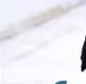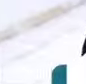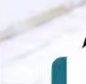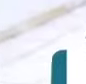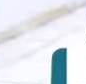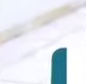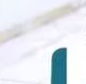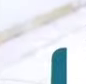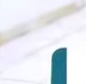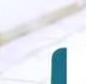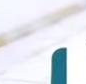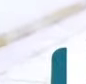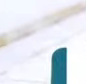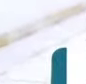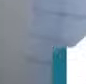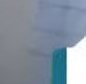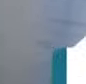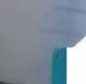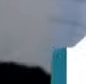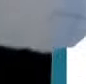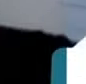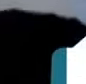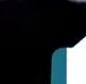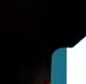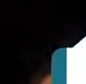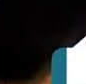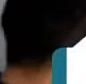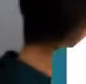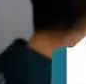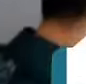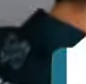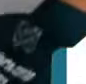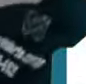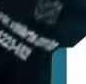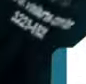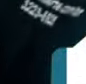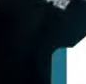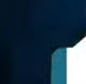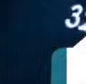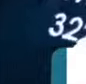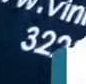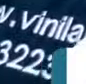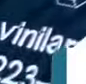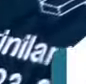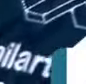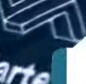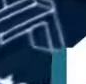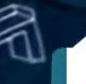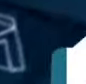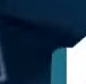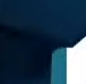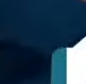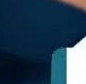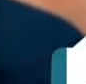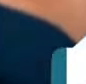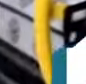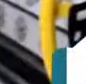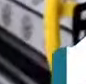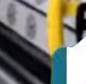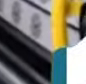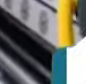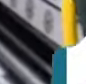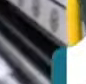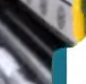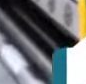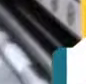Atenção você, porque nesse momento eu quero falar sobre a Vinyl Art, uma empresa especializada em impressão digital. Aqui eles utilizam